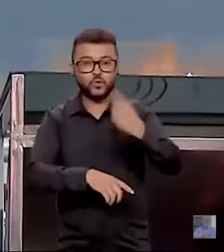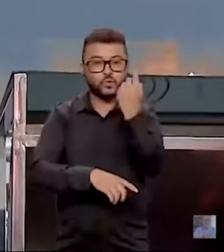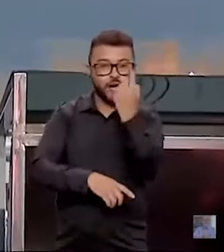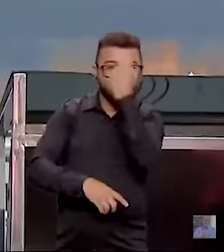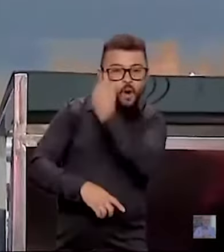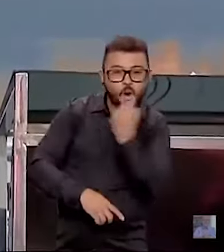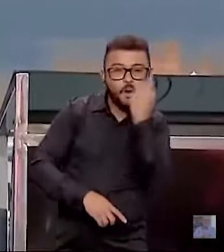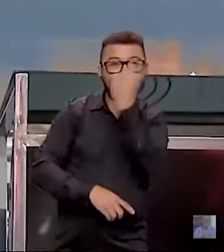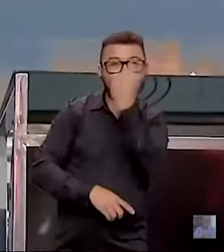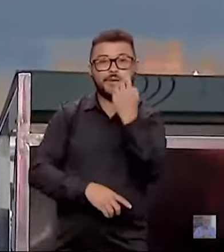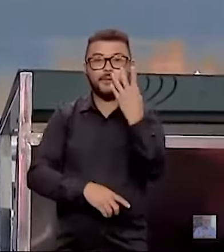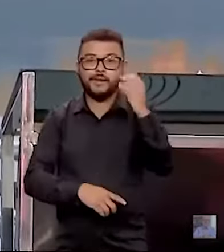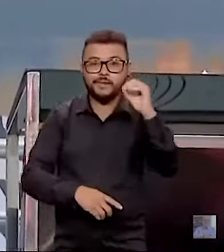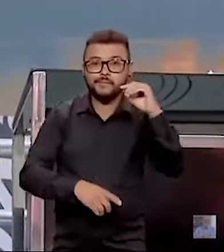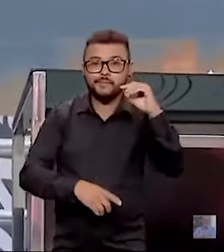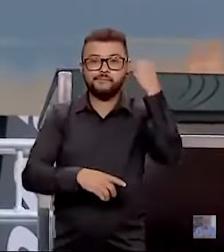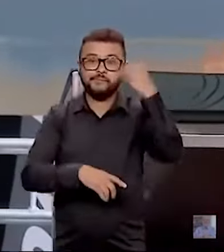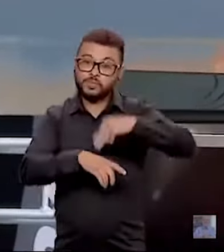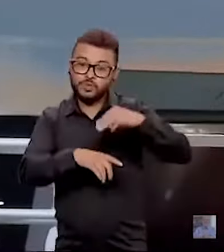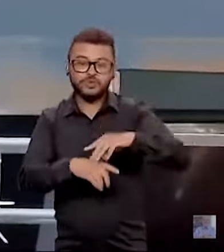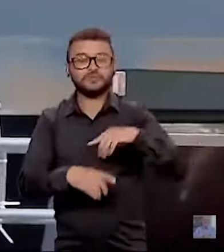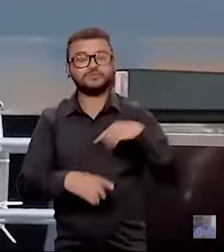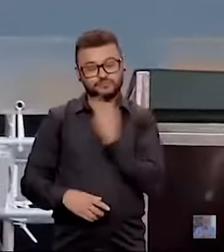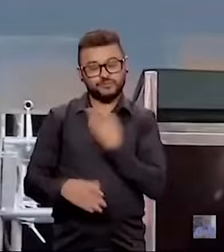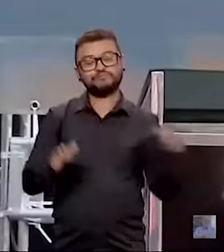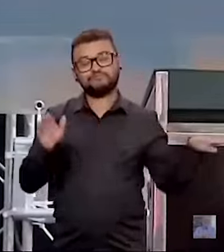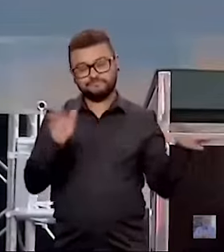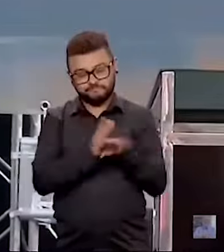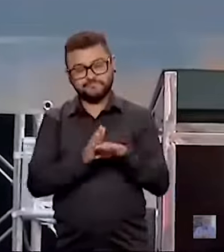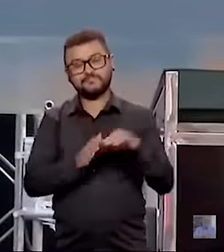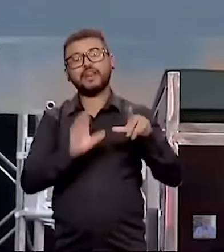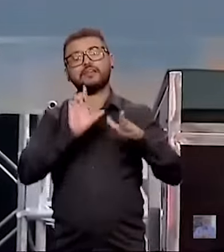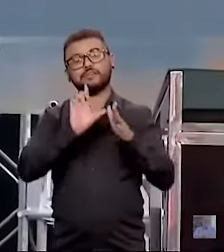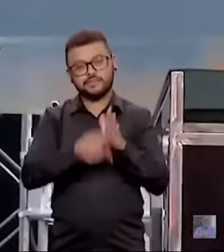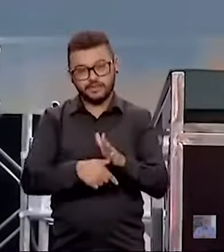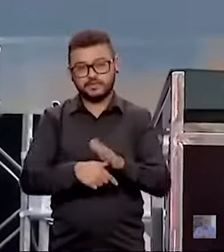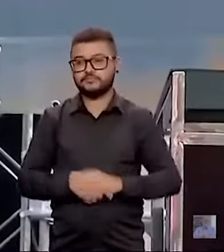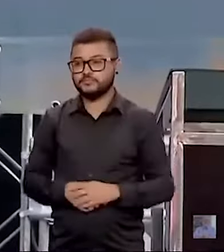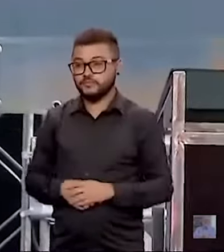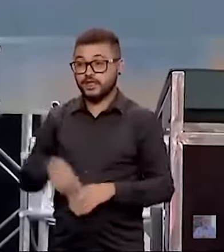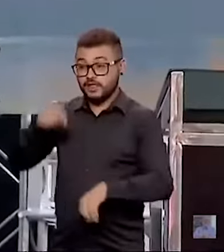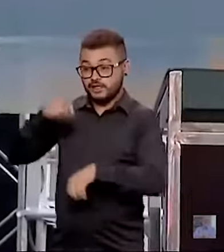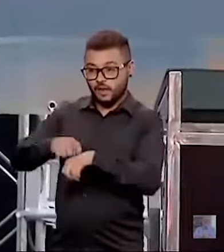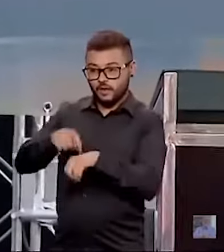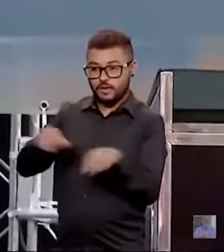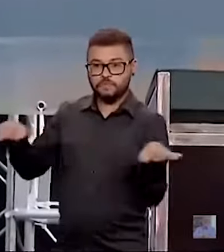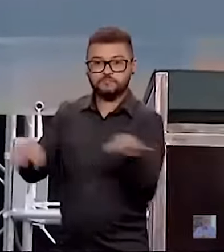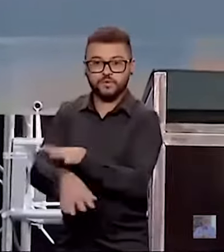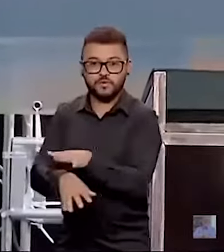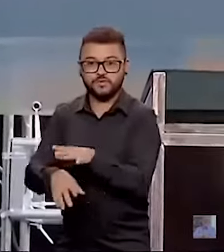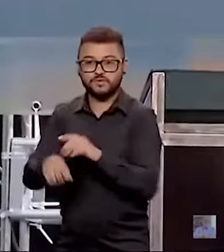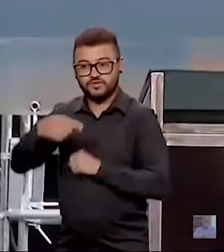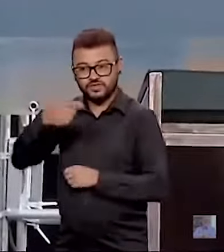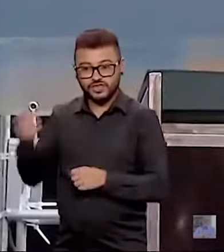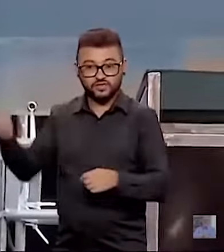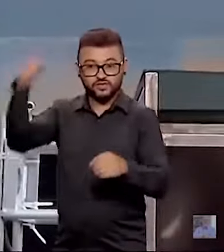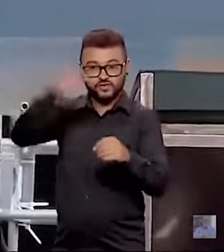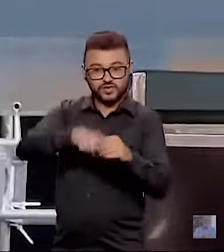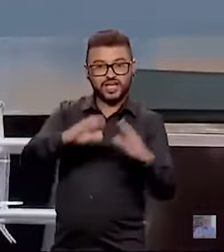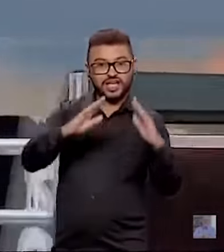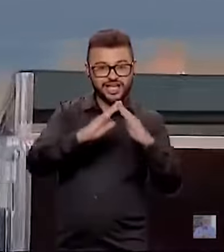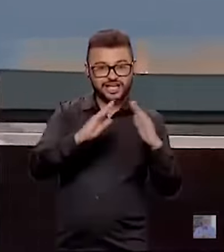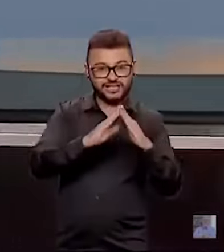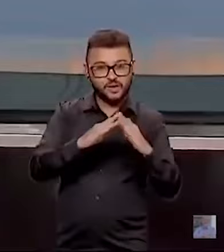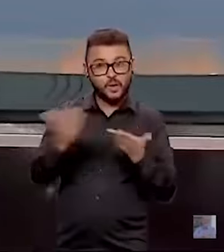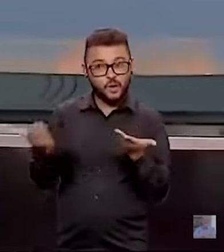uma hora, 40 minutos, ou seja, nós chegamos atrasados. Quando terminar esse ato, vocês vão voltar para